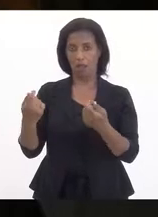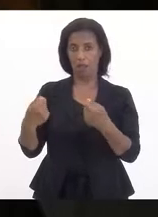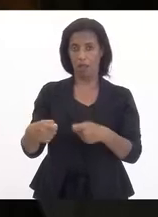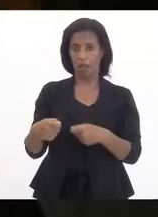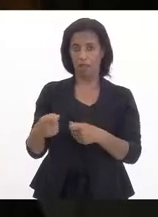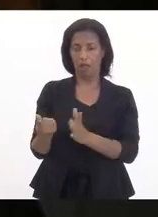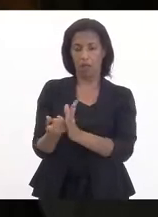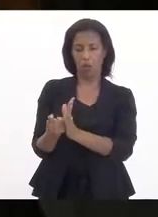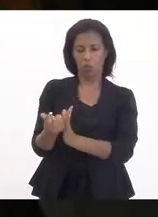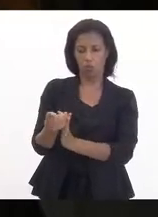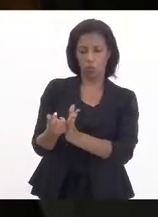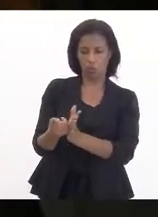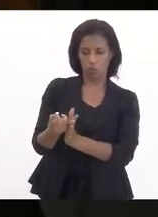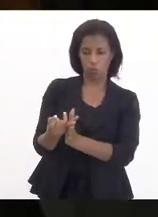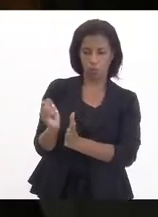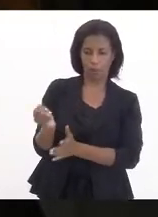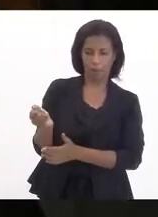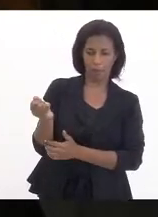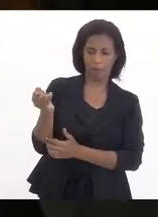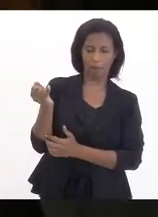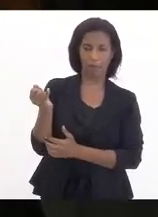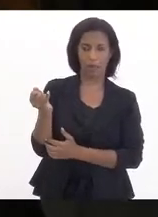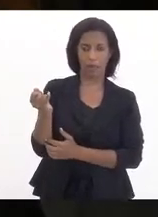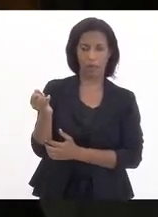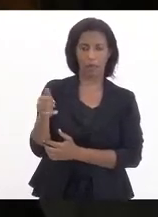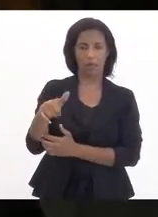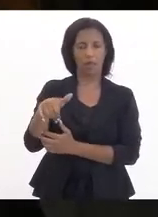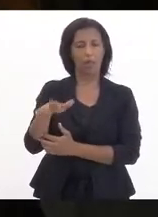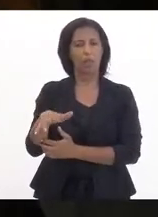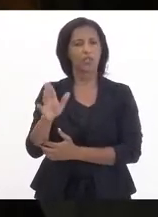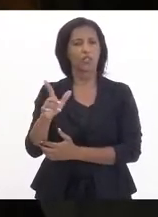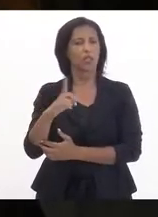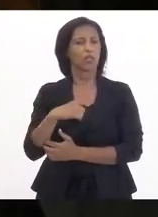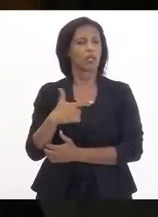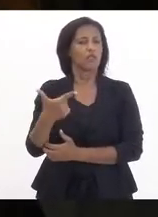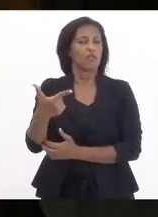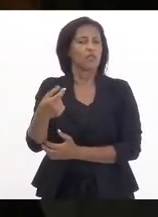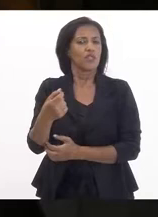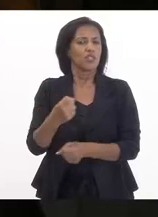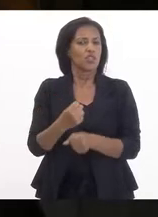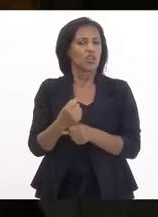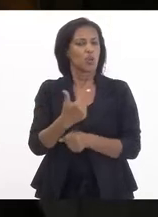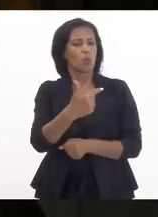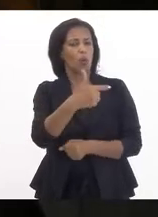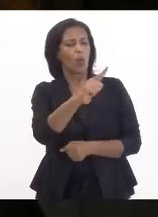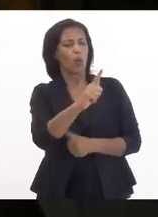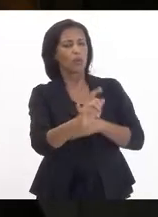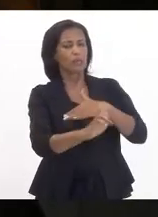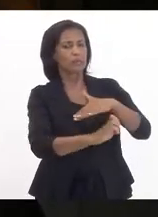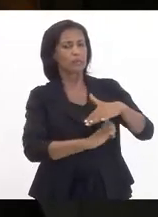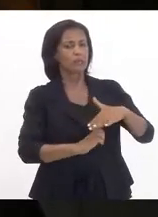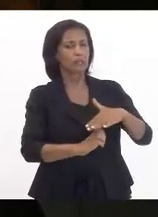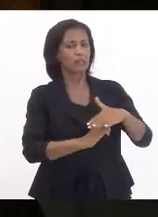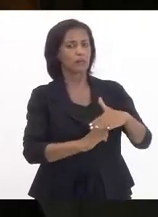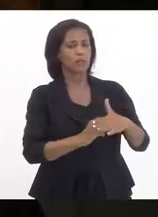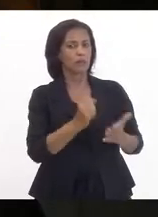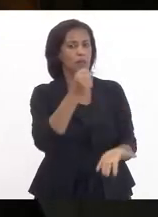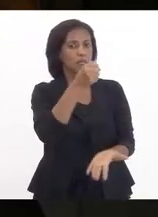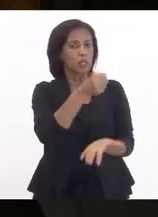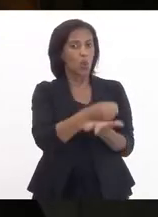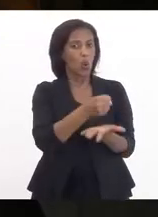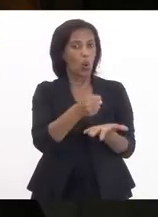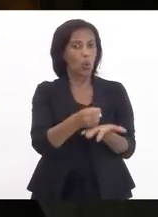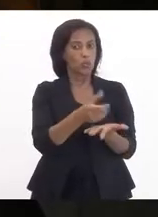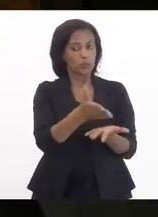seu lucro, quem já tem 20 anos numa outra empresa, para ser contratado pela